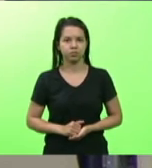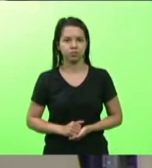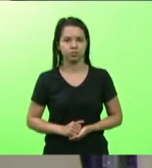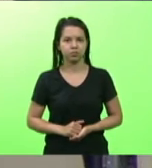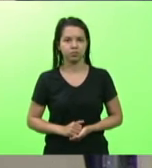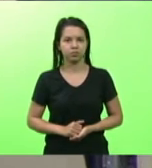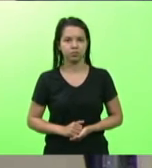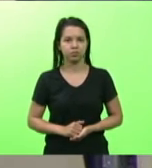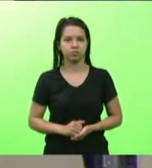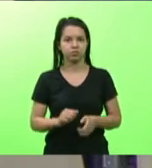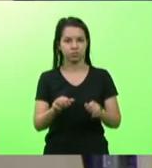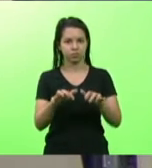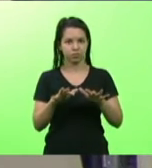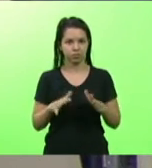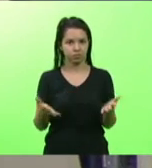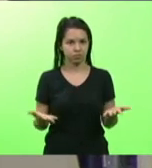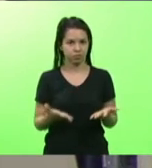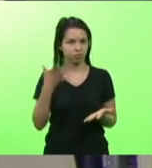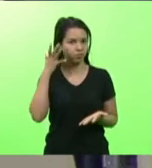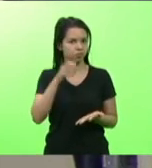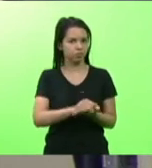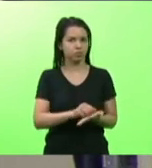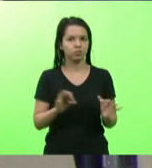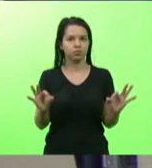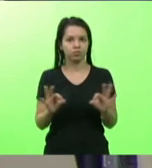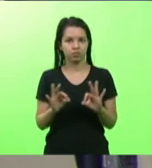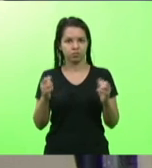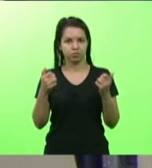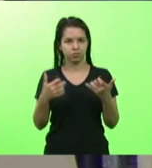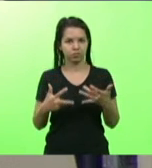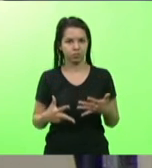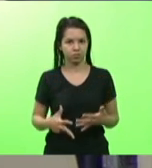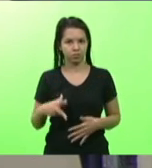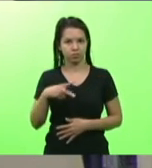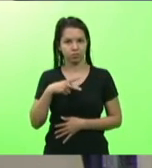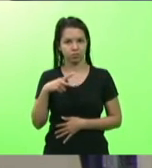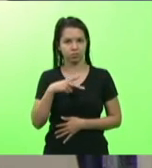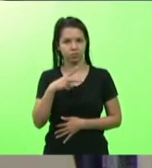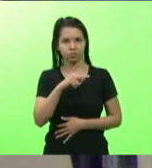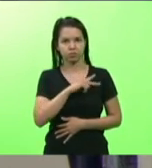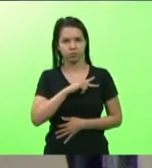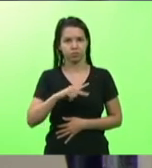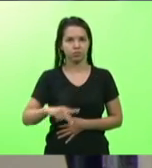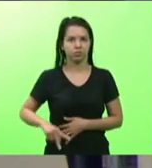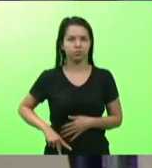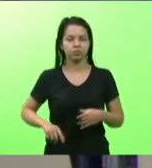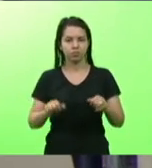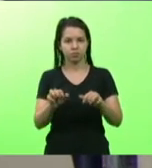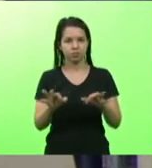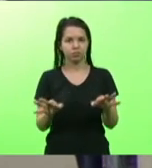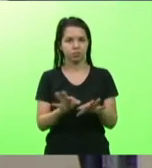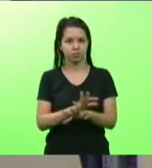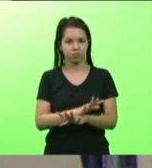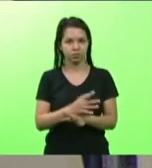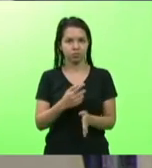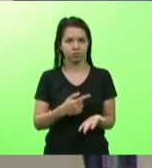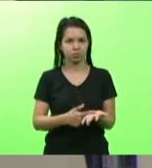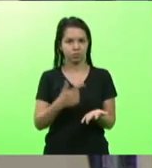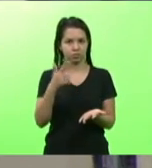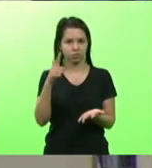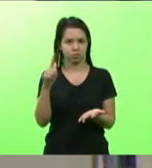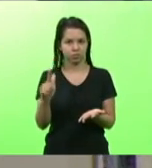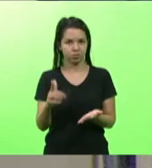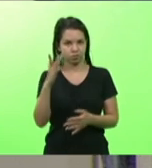e na sessão de hoje não temos oradores inscritos em explicações pessoais esta presidência antes de encerrar a sessão convocar outra